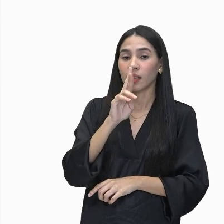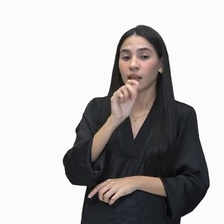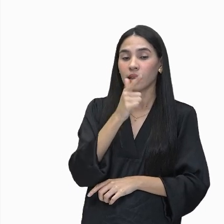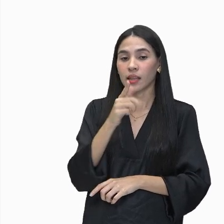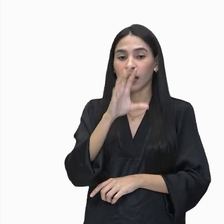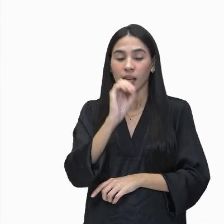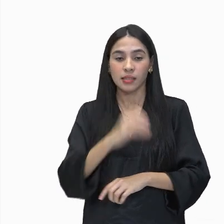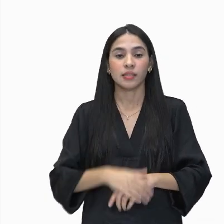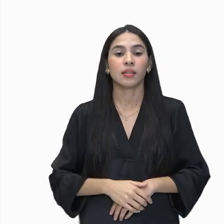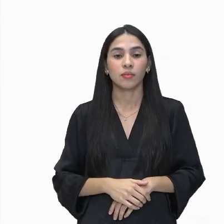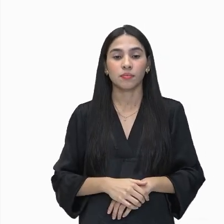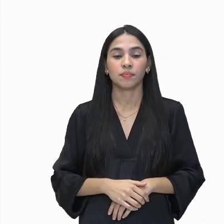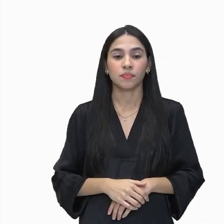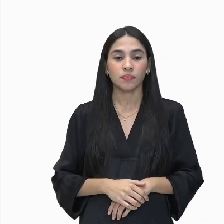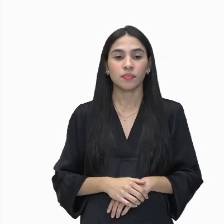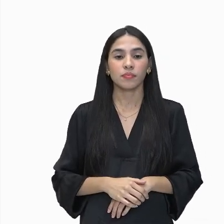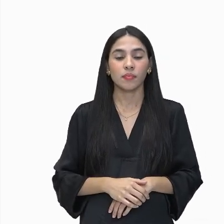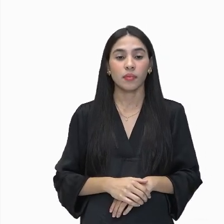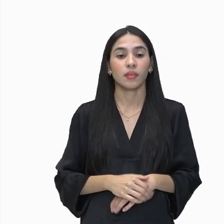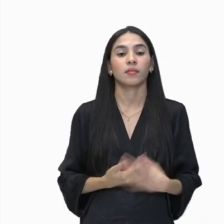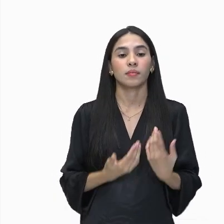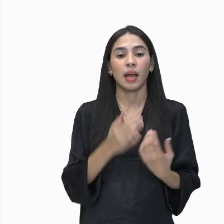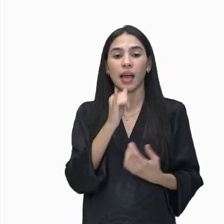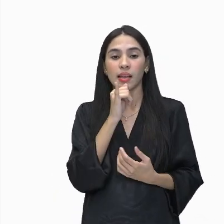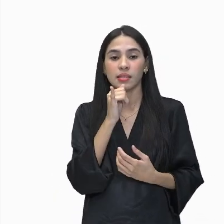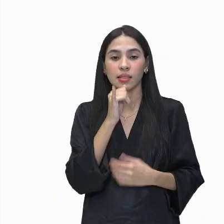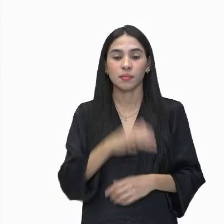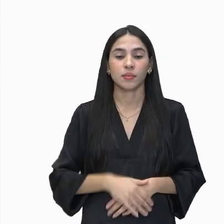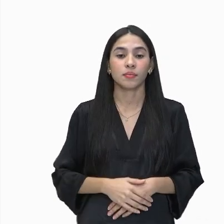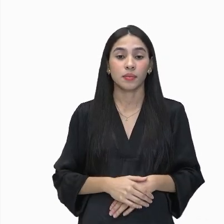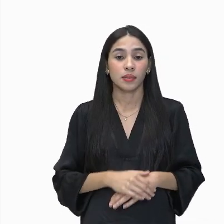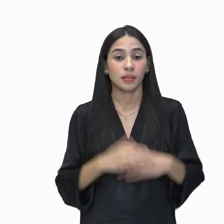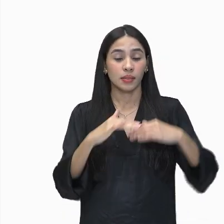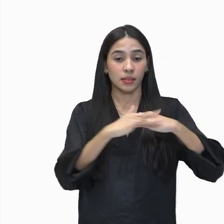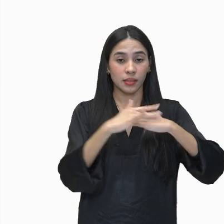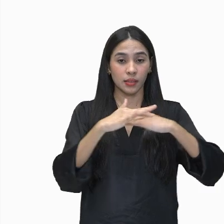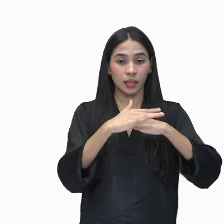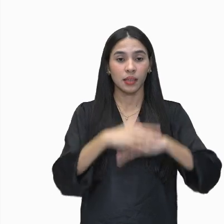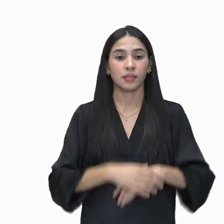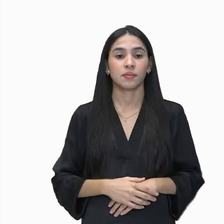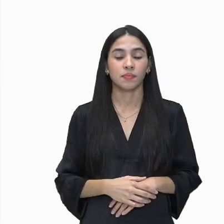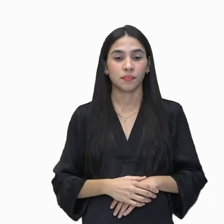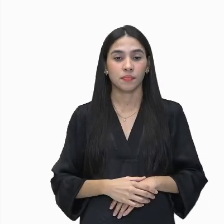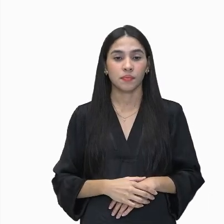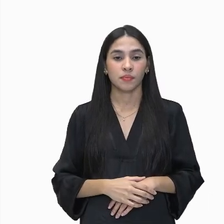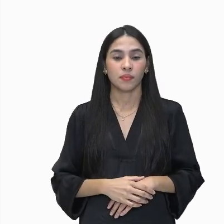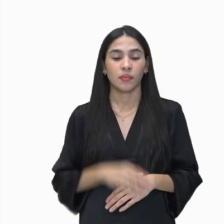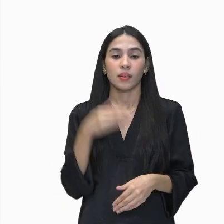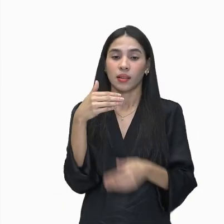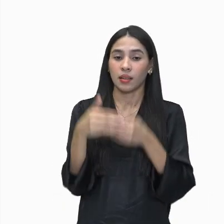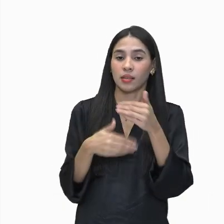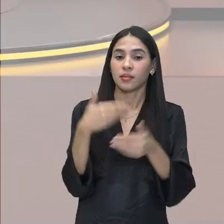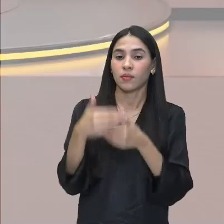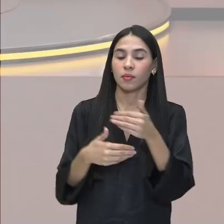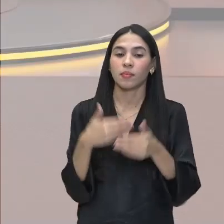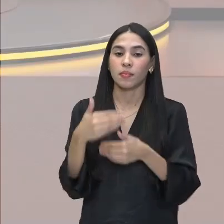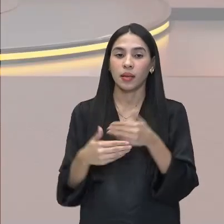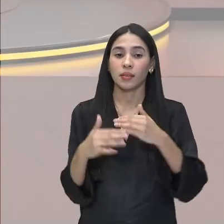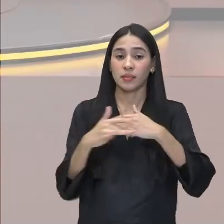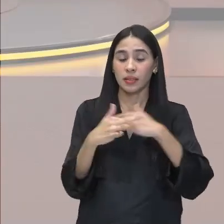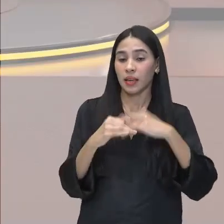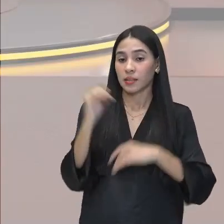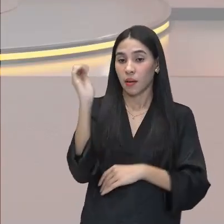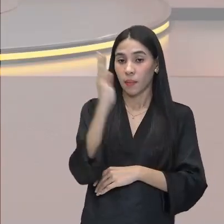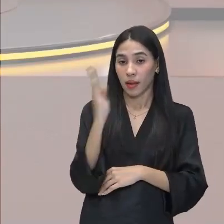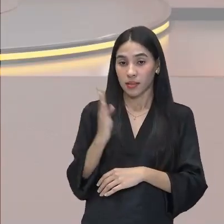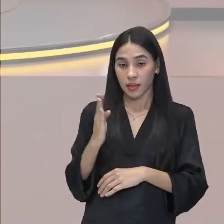trabalho para as cidades, né, onde nas cidades, né, com o desenvolvimento das cidades